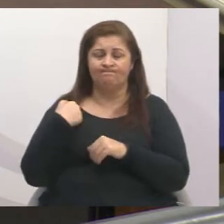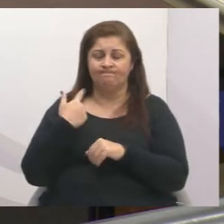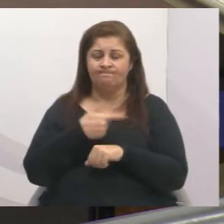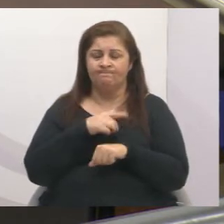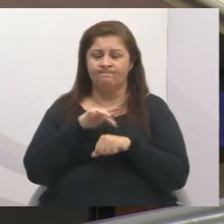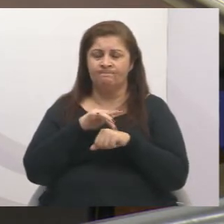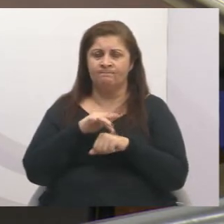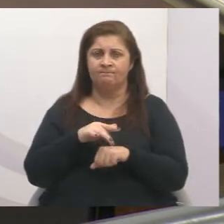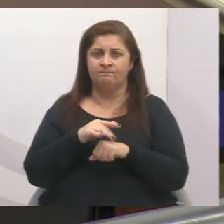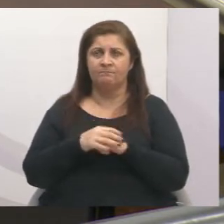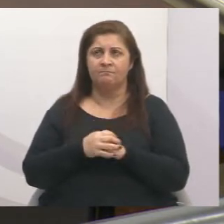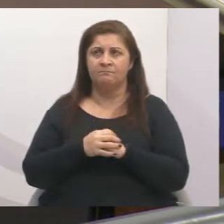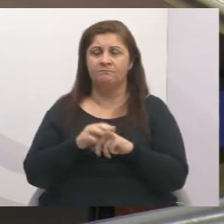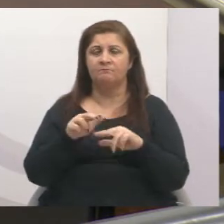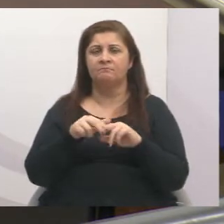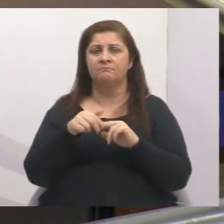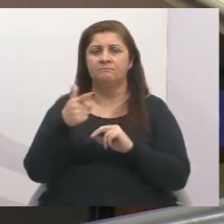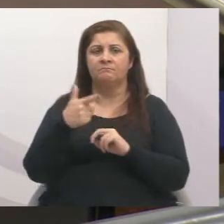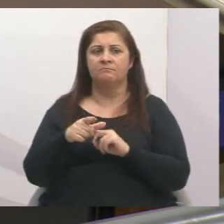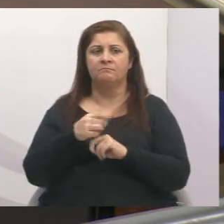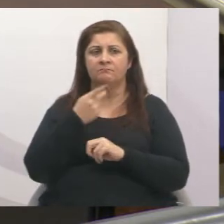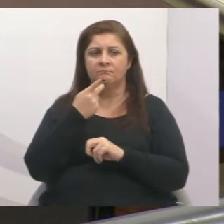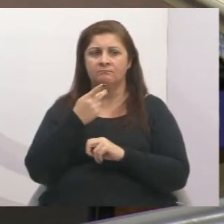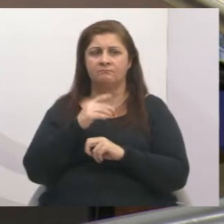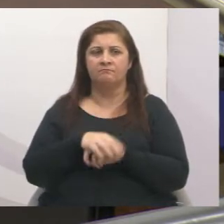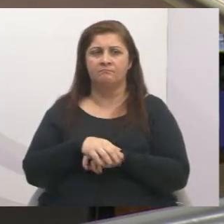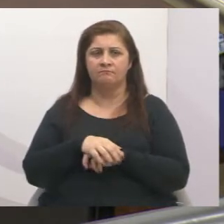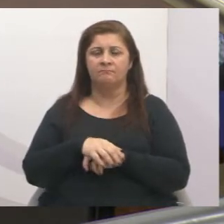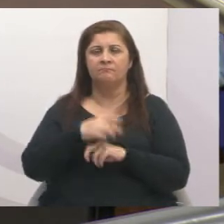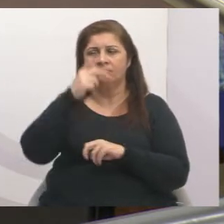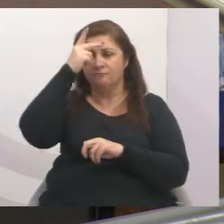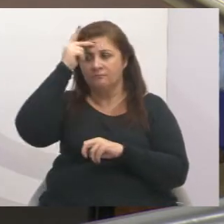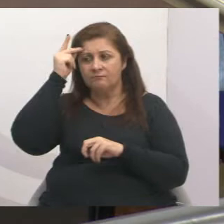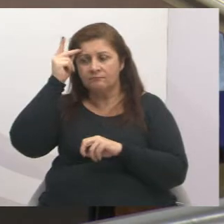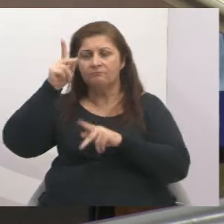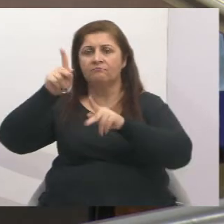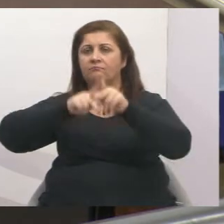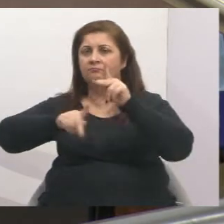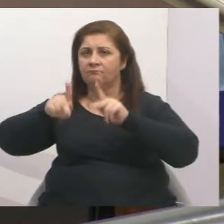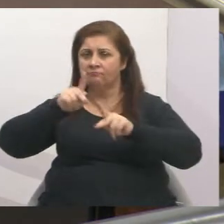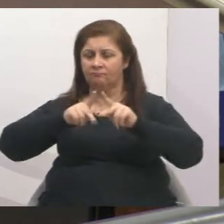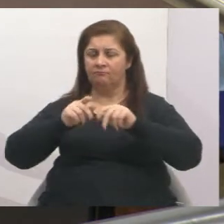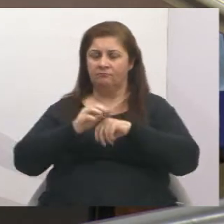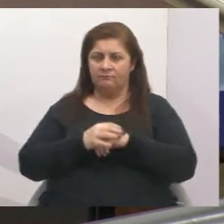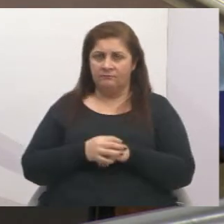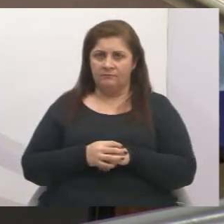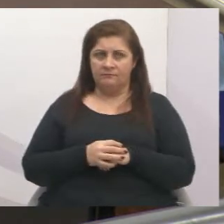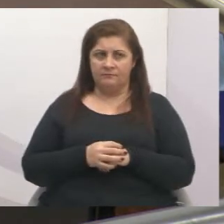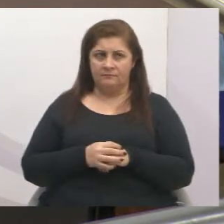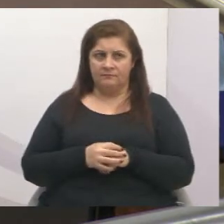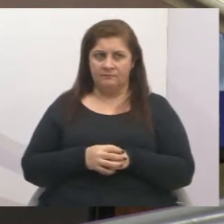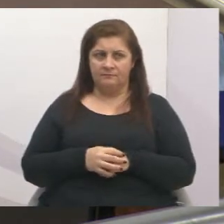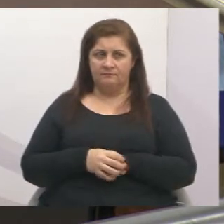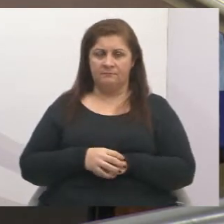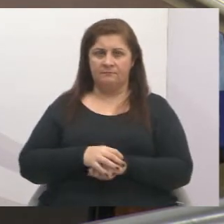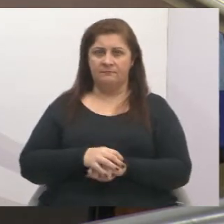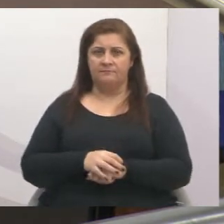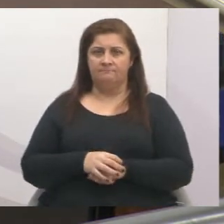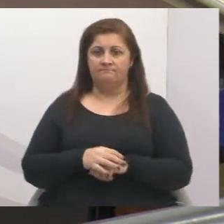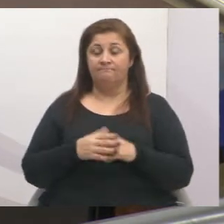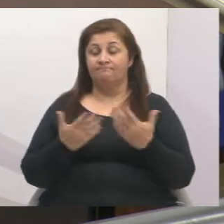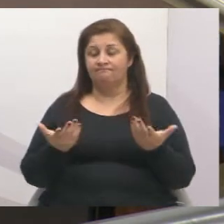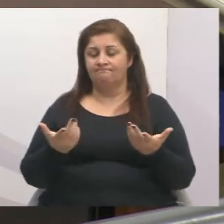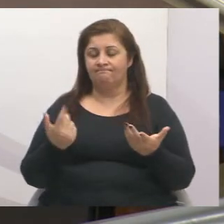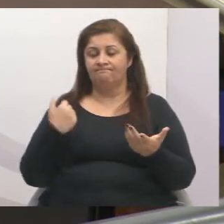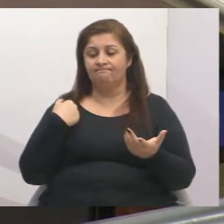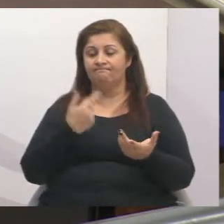indignado. E, por isso, mais uma vez, eu digo aos trabalhadores, dentro desse sistema, não tem saída para a